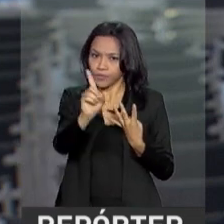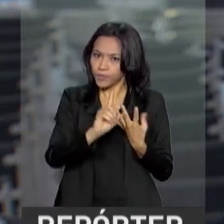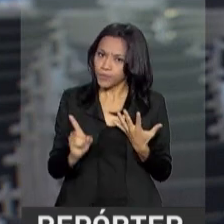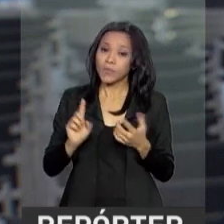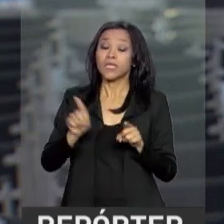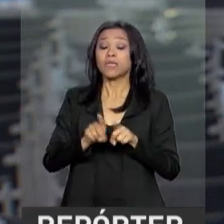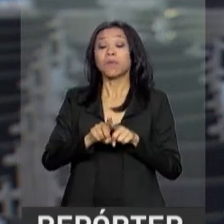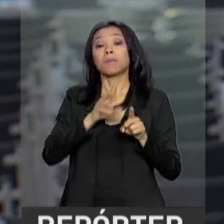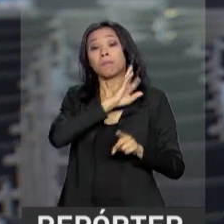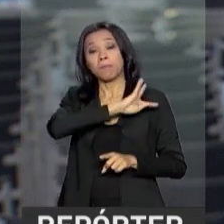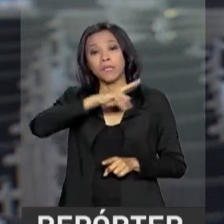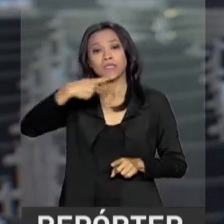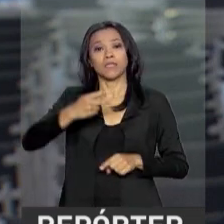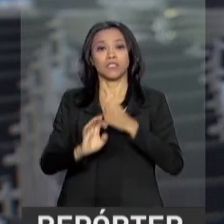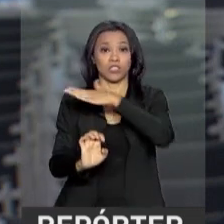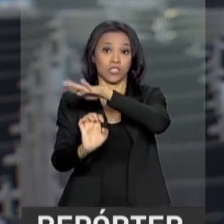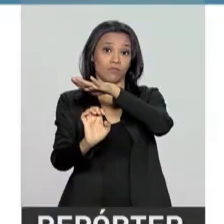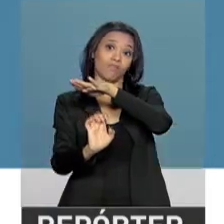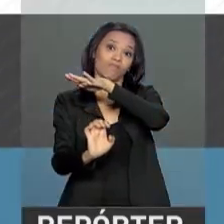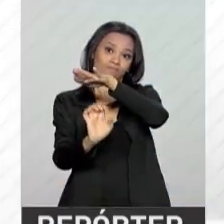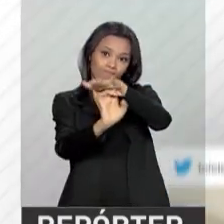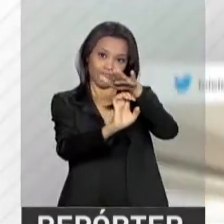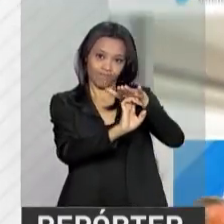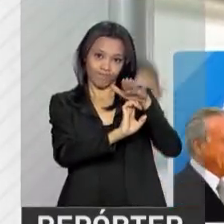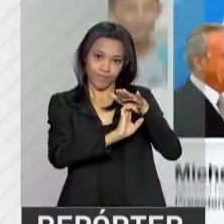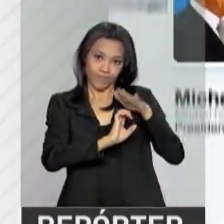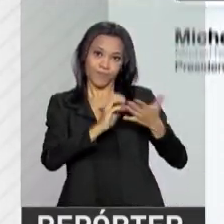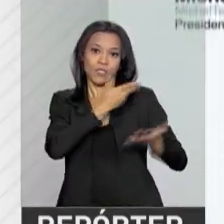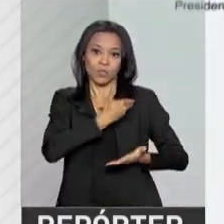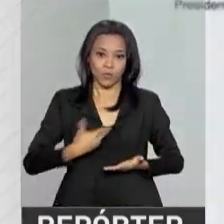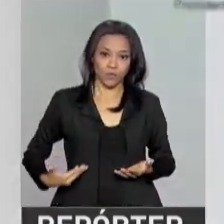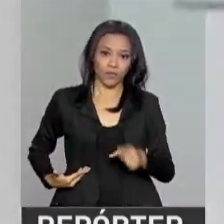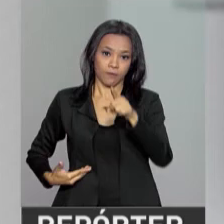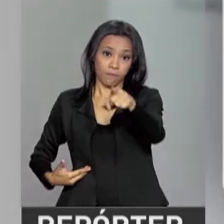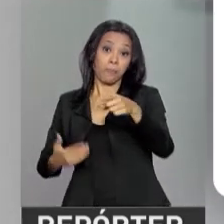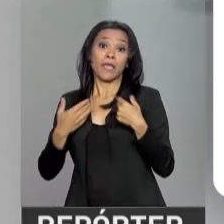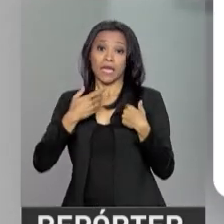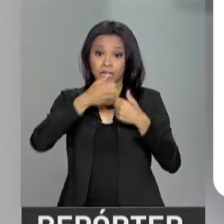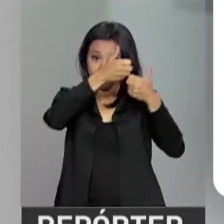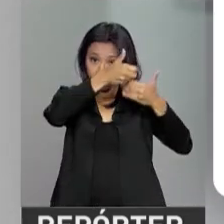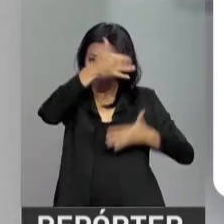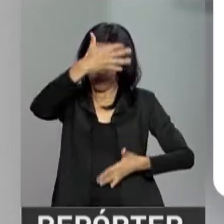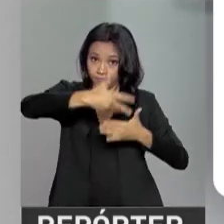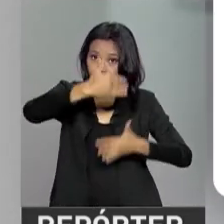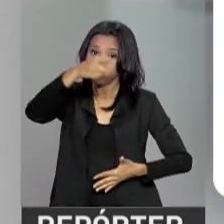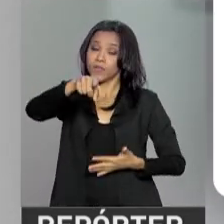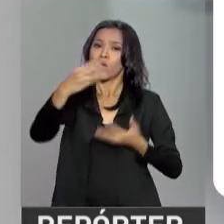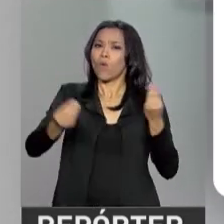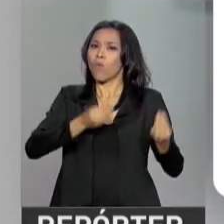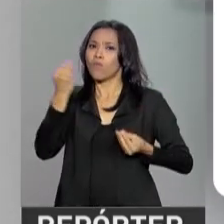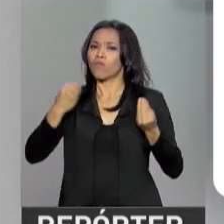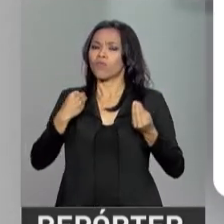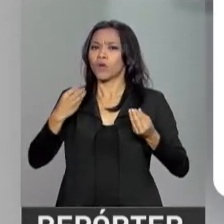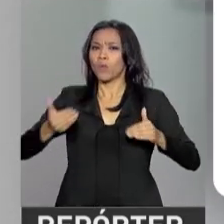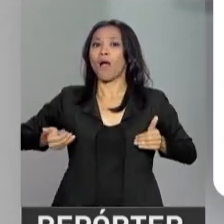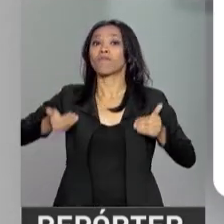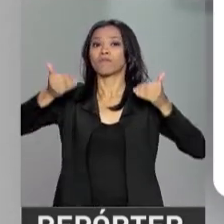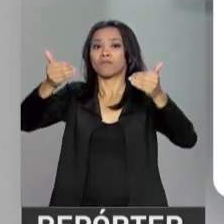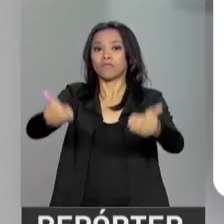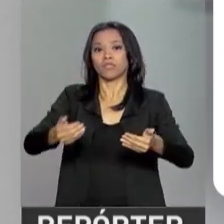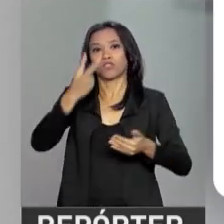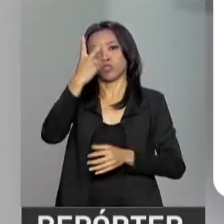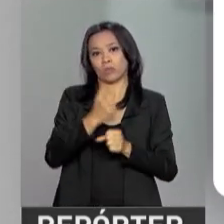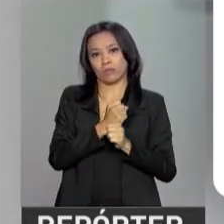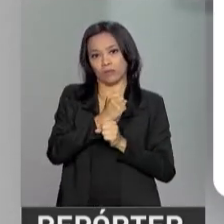pelas redes sociais o presidente comentou os avanços nesses dois anos de governo ele falou que equipe